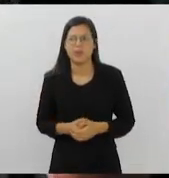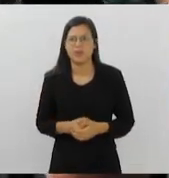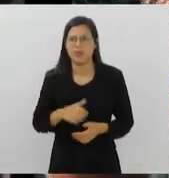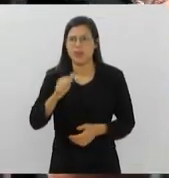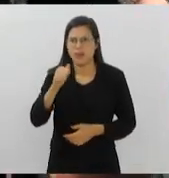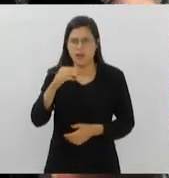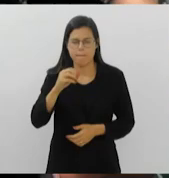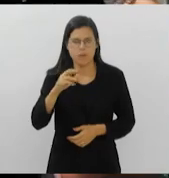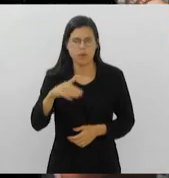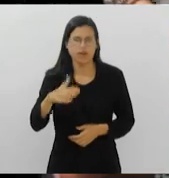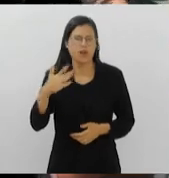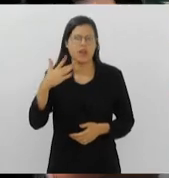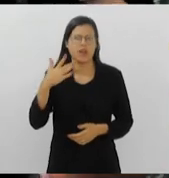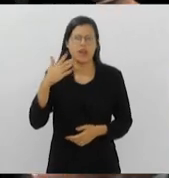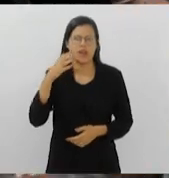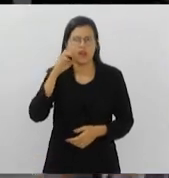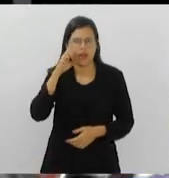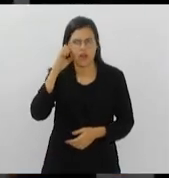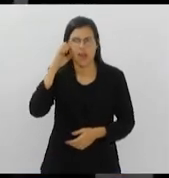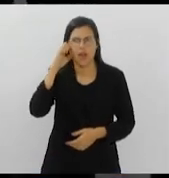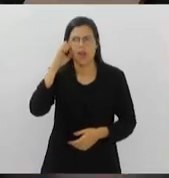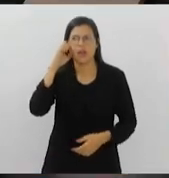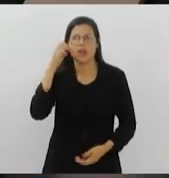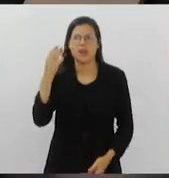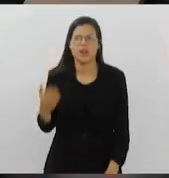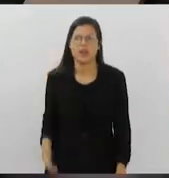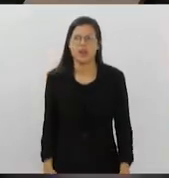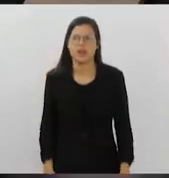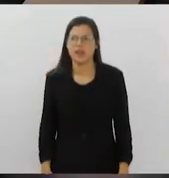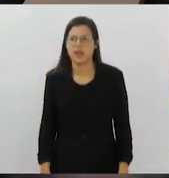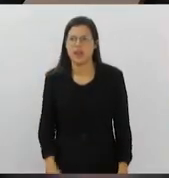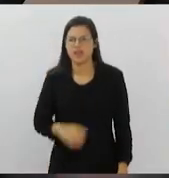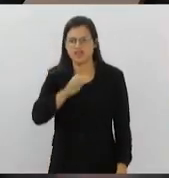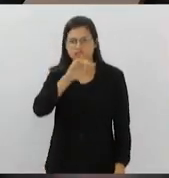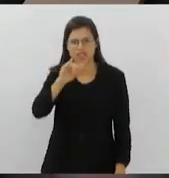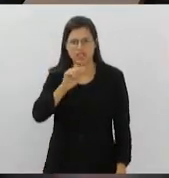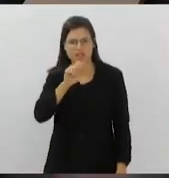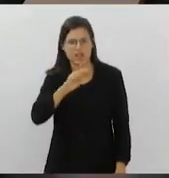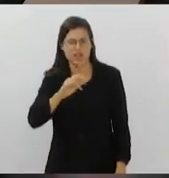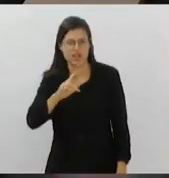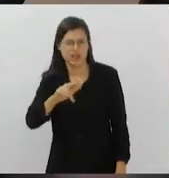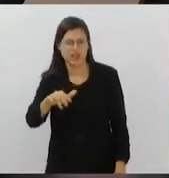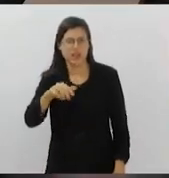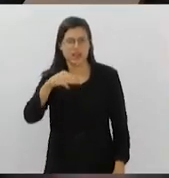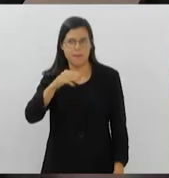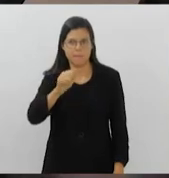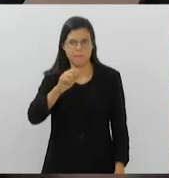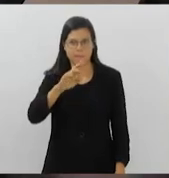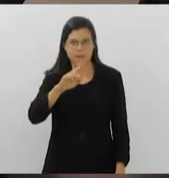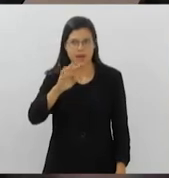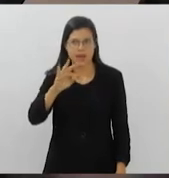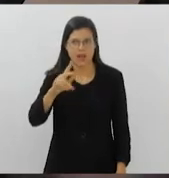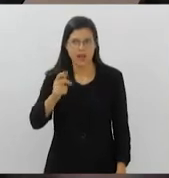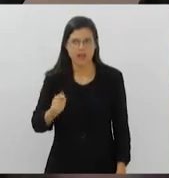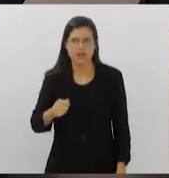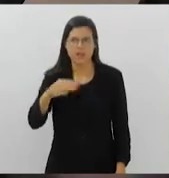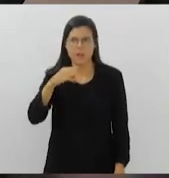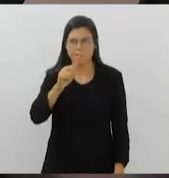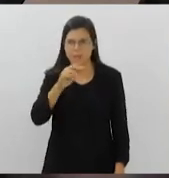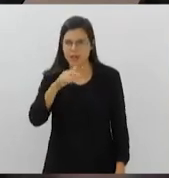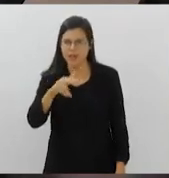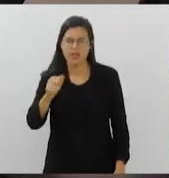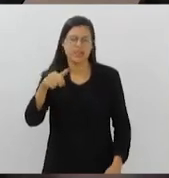Érica Takimoto, Dani Balbi, Jari, que está aqui atrás, Marta, Marina, o Yuri,